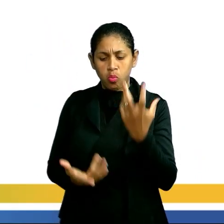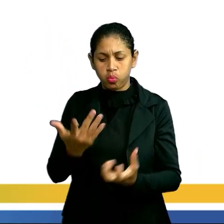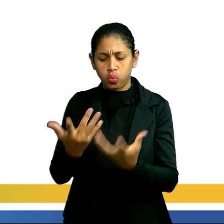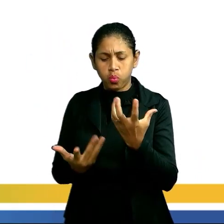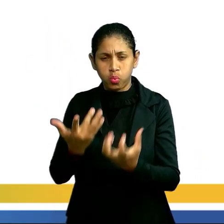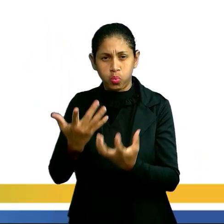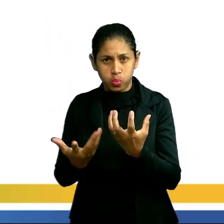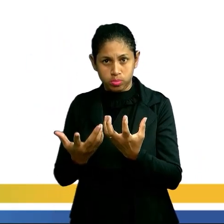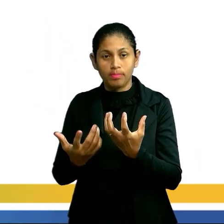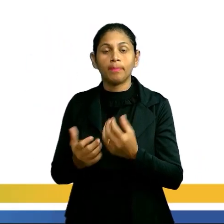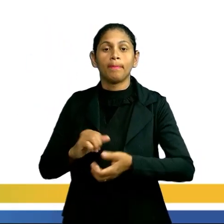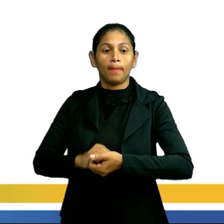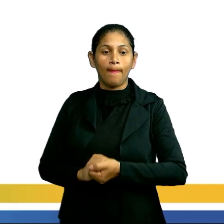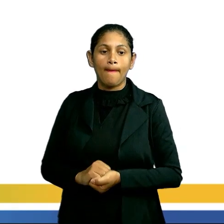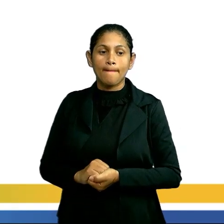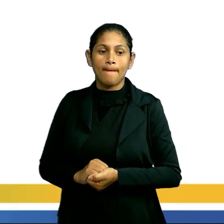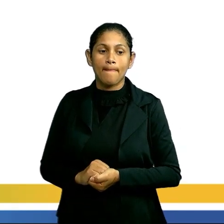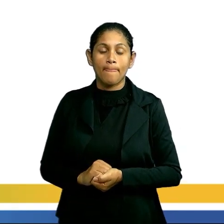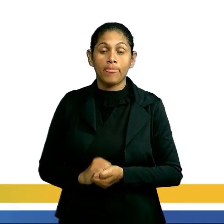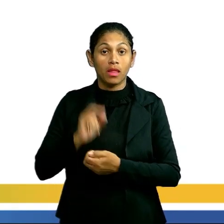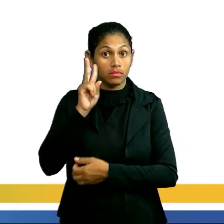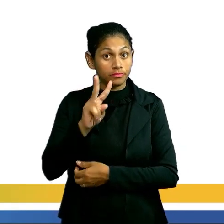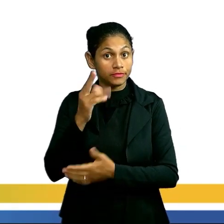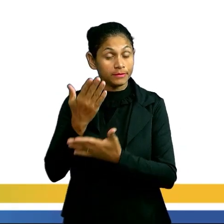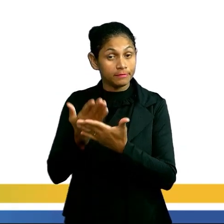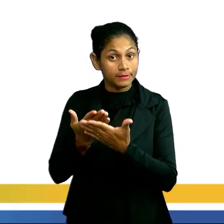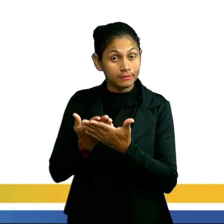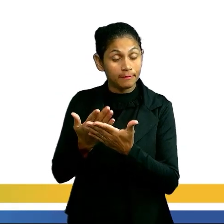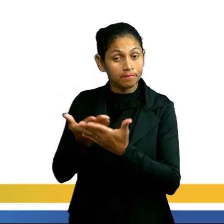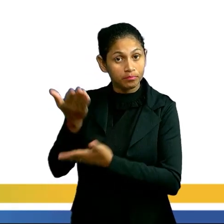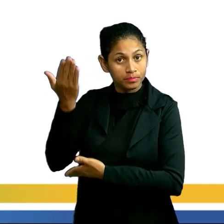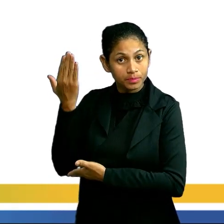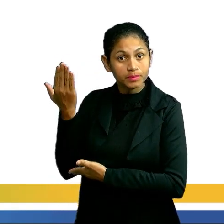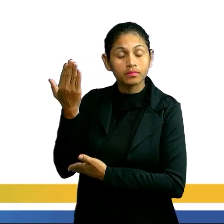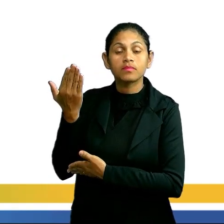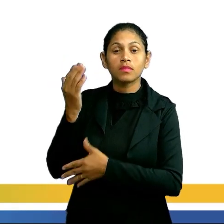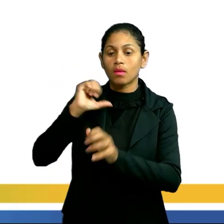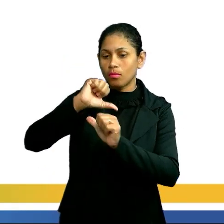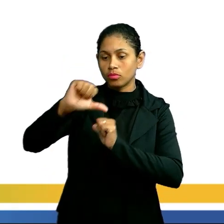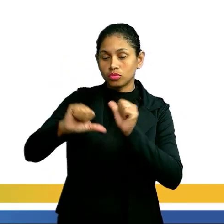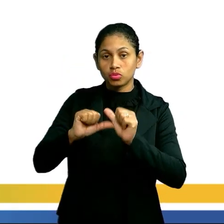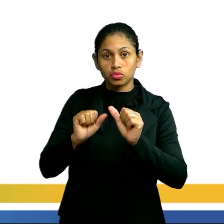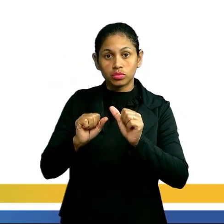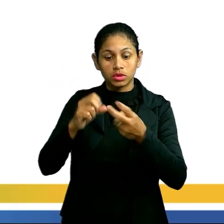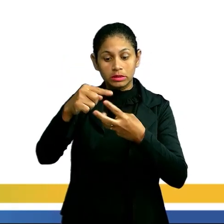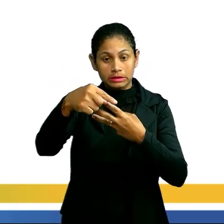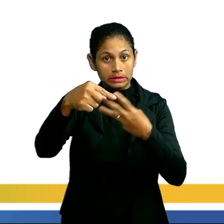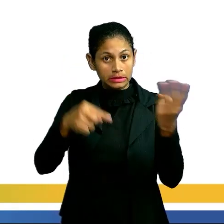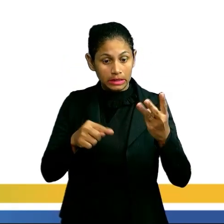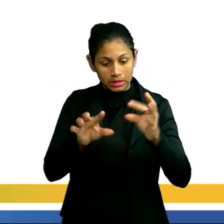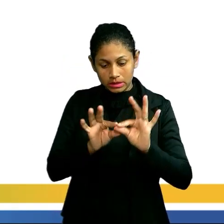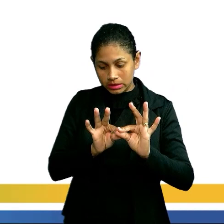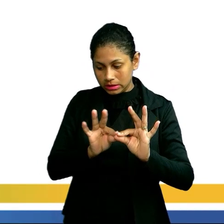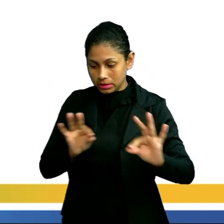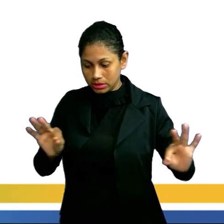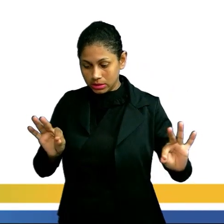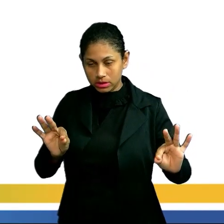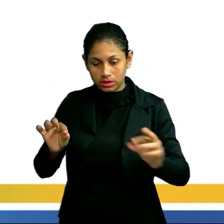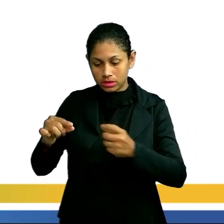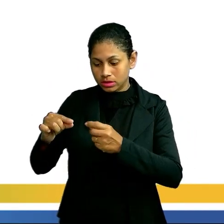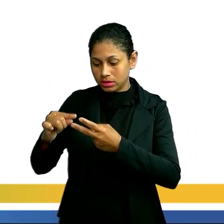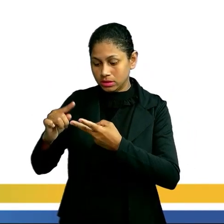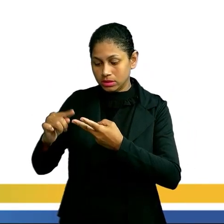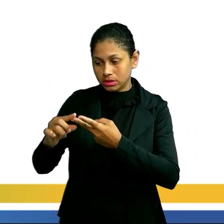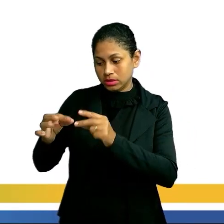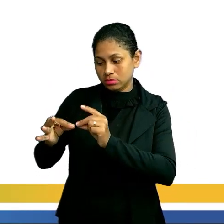dilatação volumétrica, assim como vimos anteriormente, aqui ele vai alterar nas suas três dimensões. Nessa variação de volume,